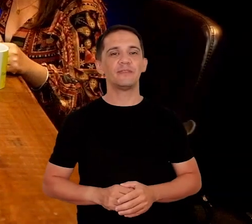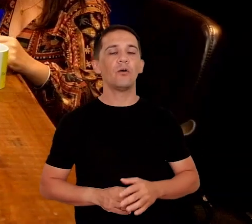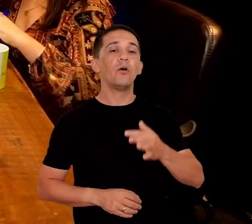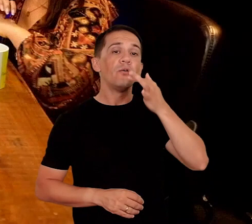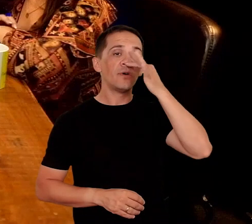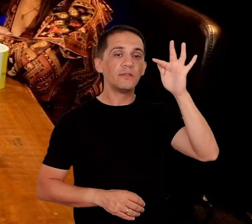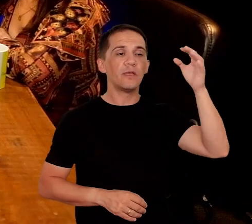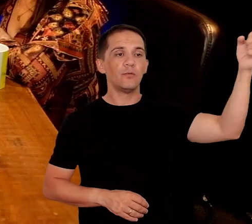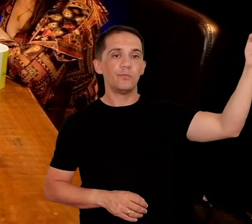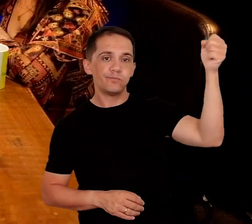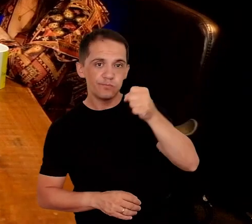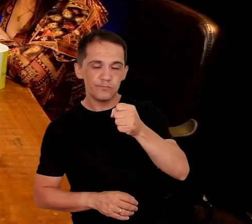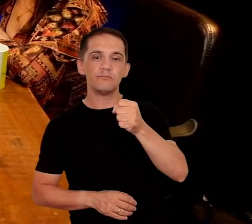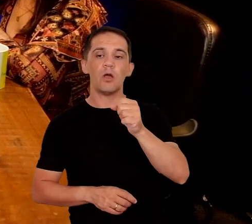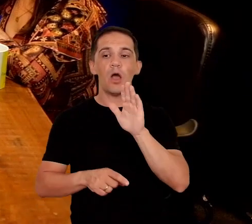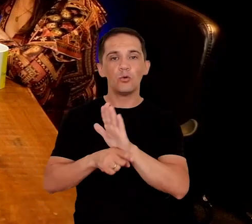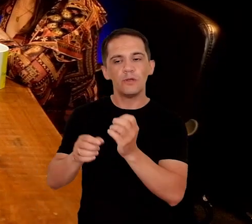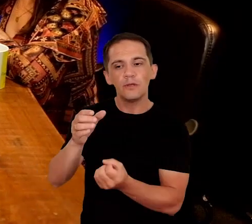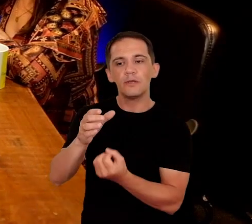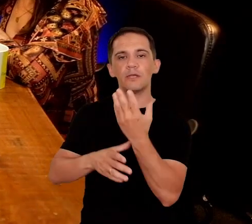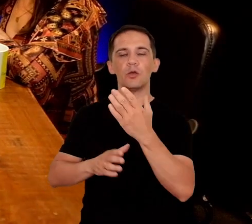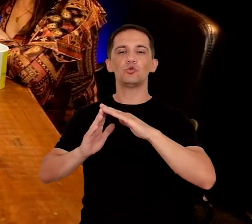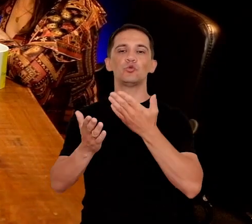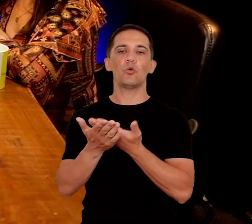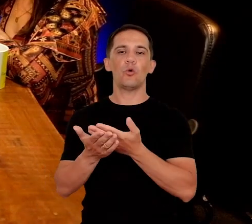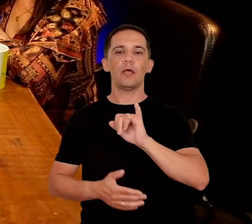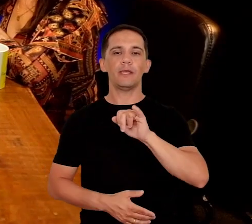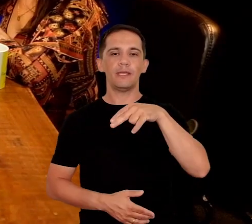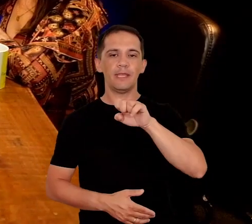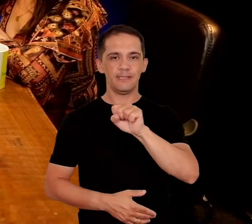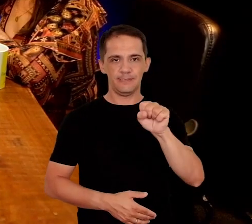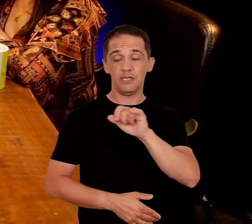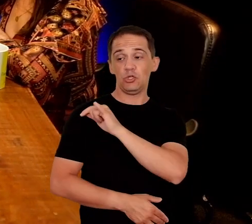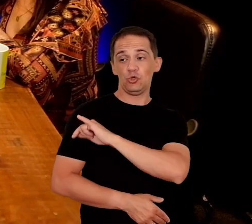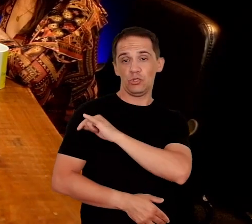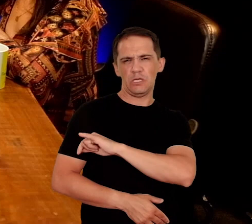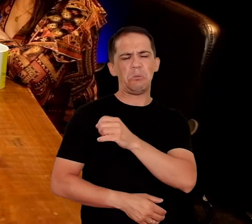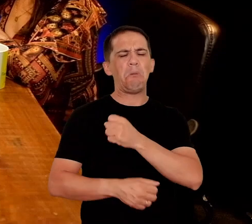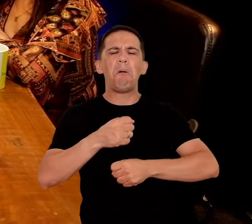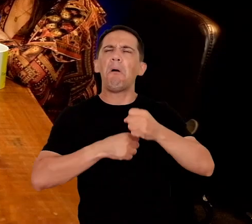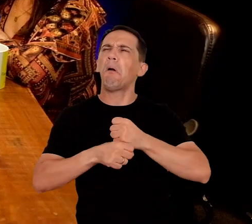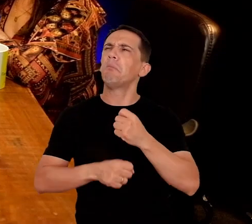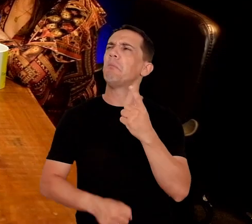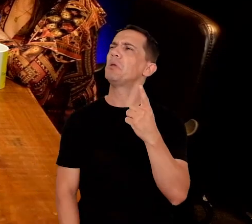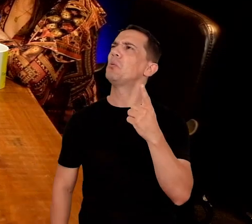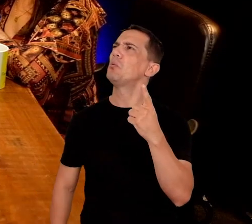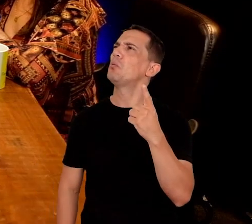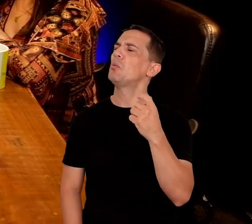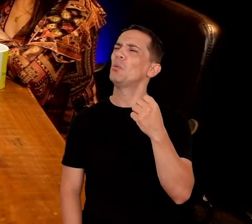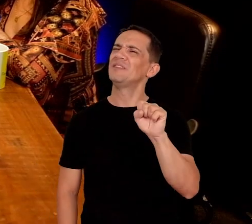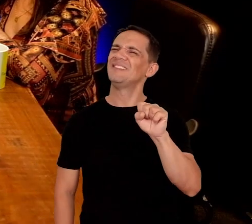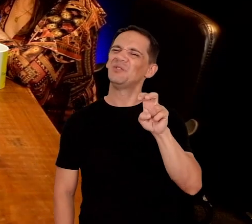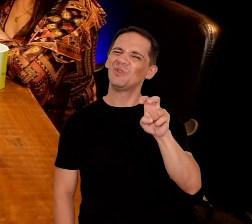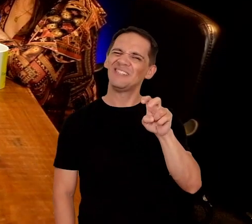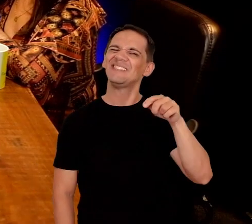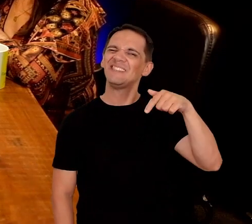Olha, que professor legal. francês, né, que veio e estabeleceu uma escola aqui, né, lá no Rio de Janeiro, o INES,